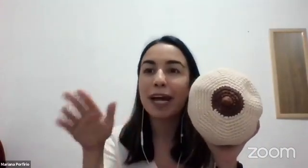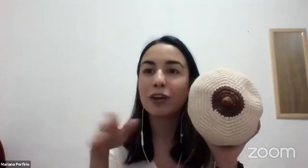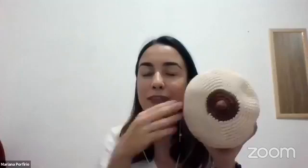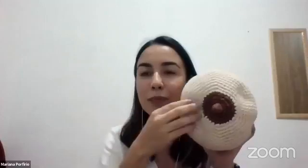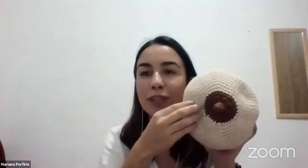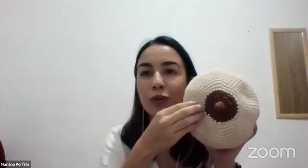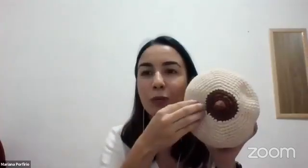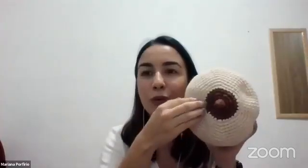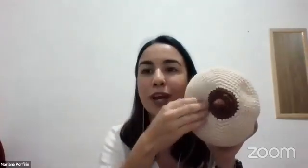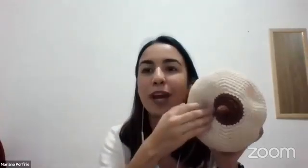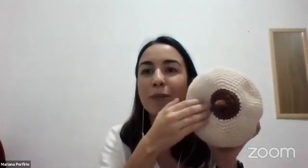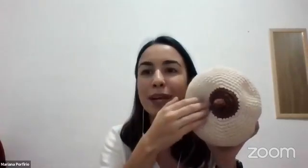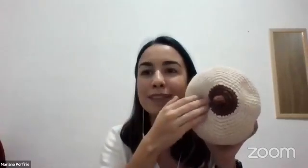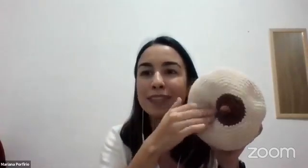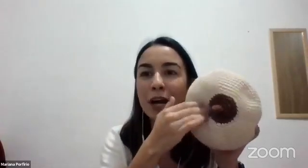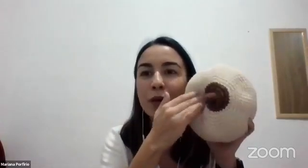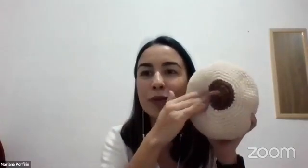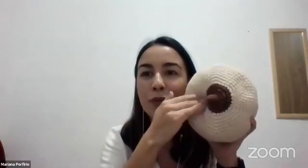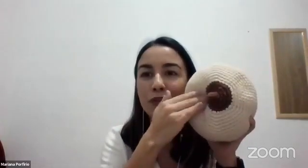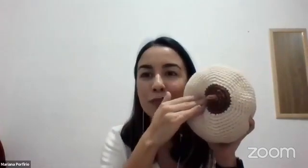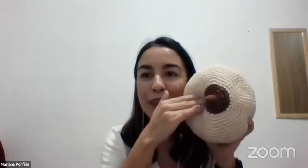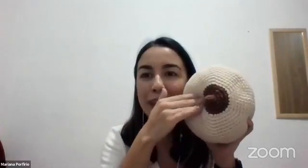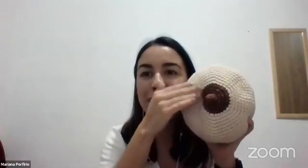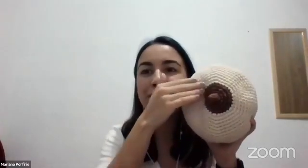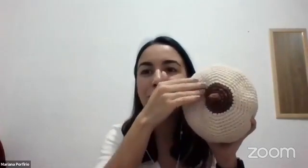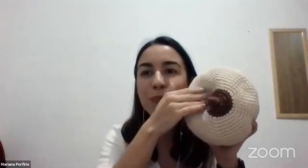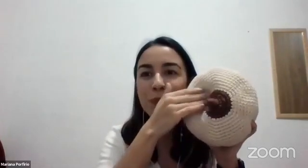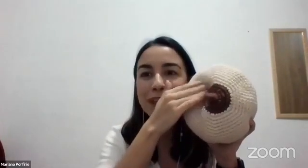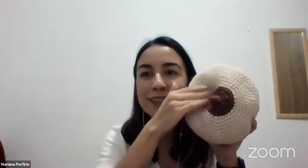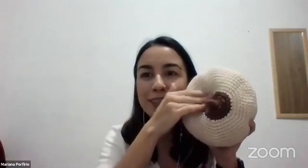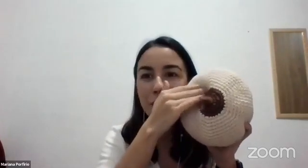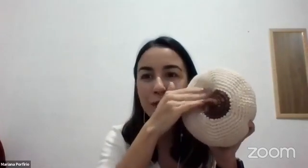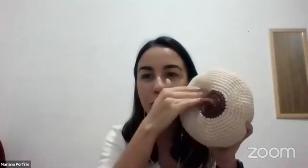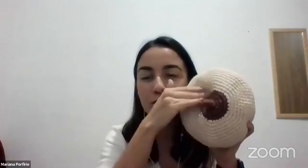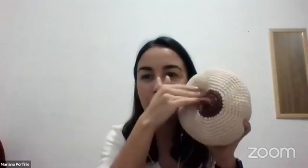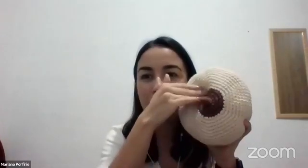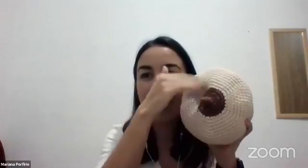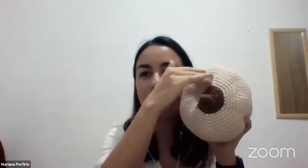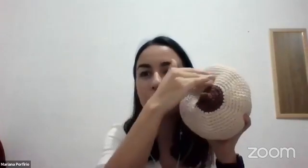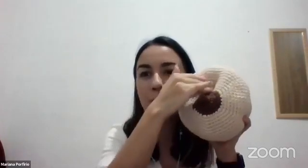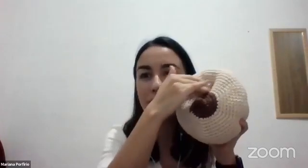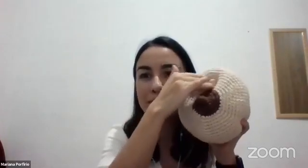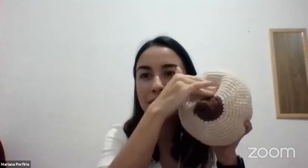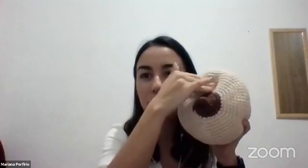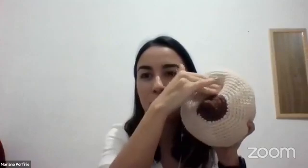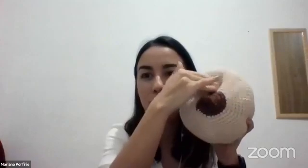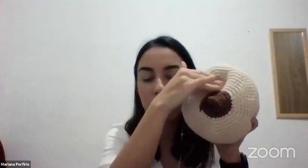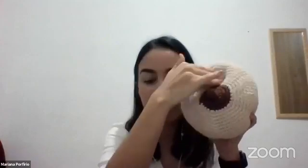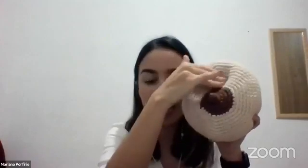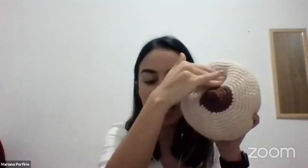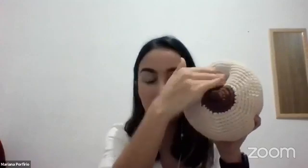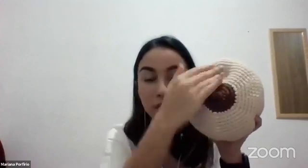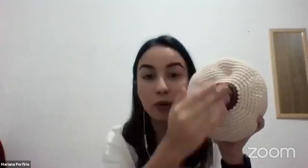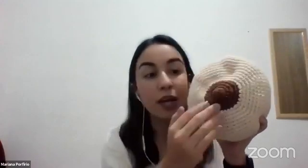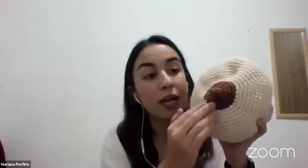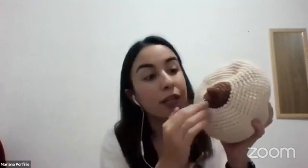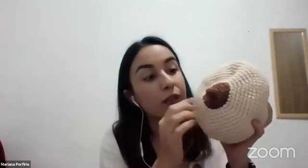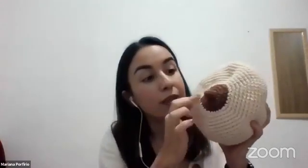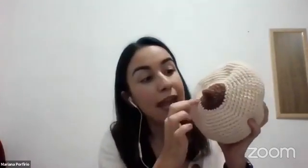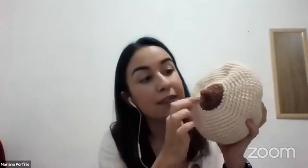chama carinhosamente como pressão e movimento, pressão e movimento, pressão e